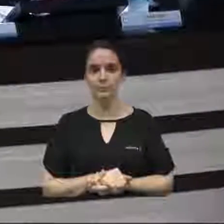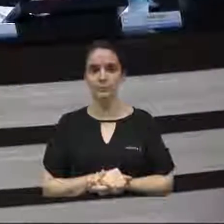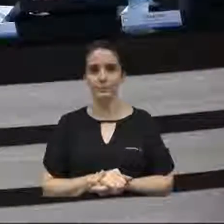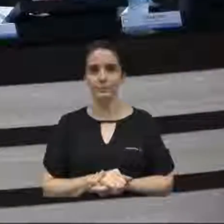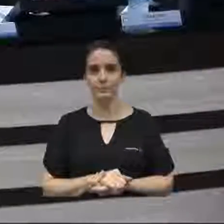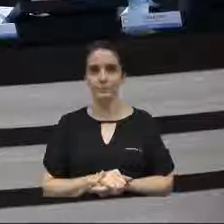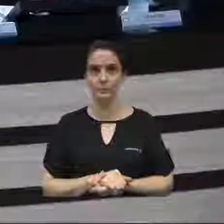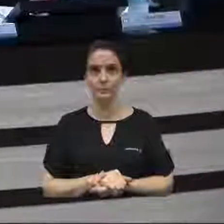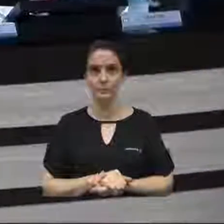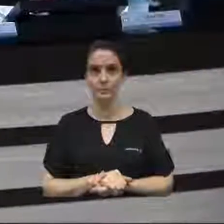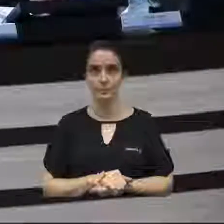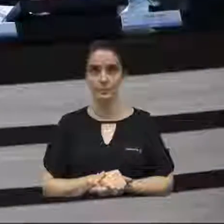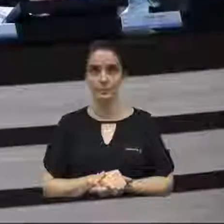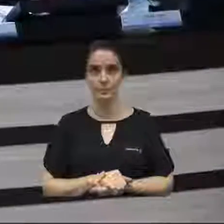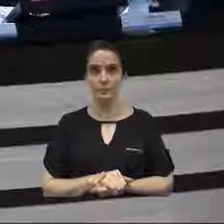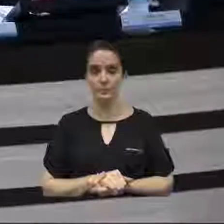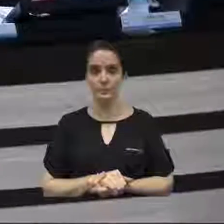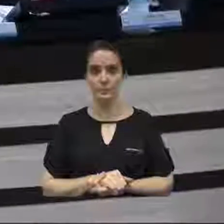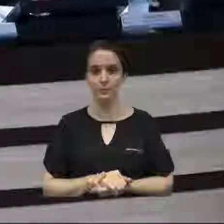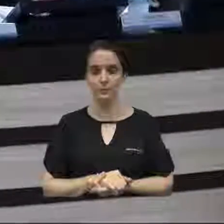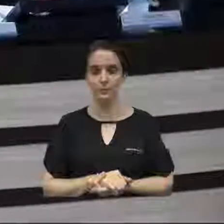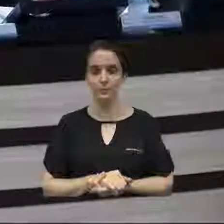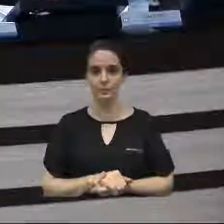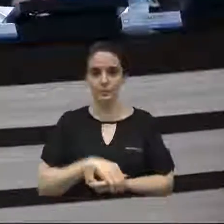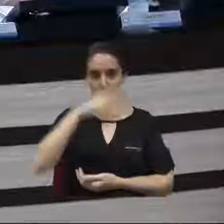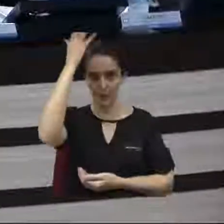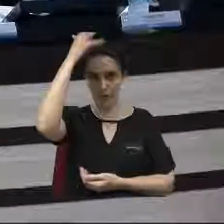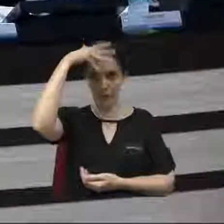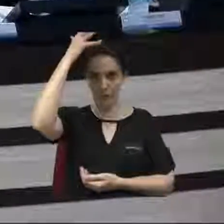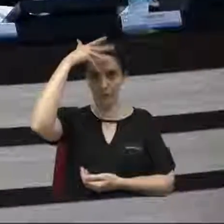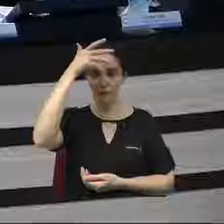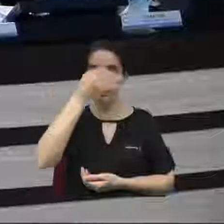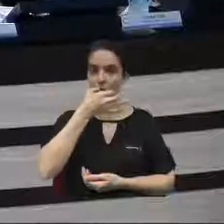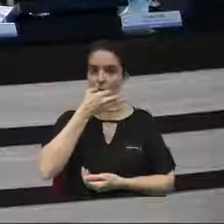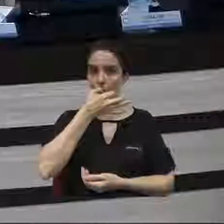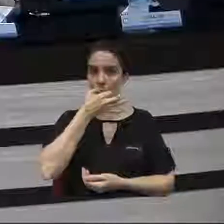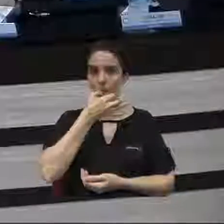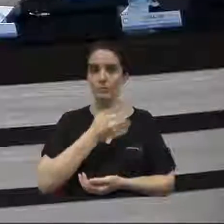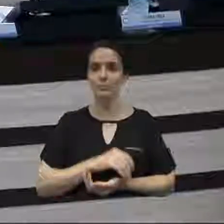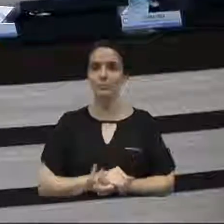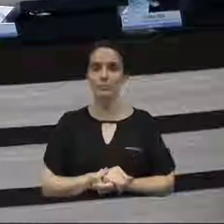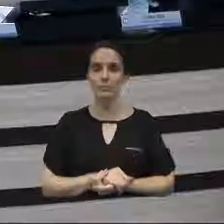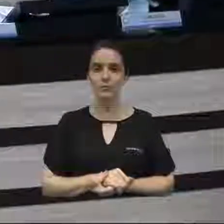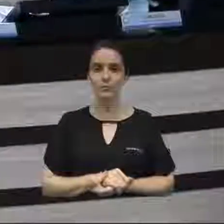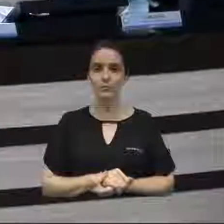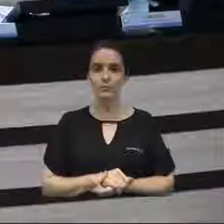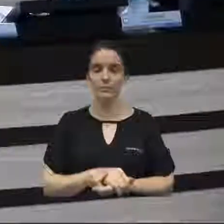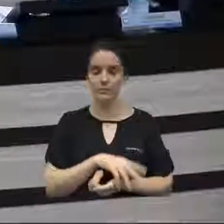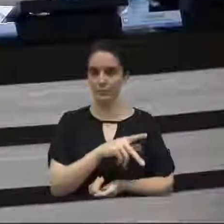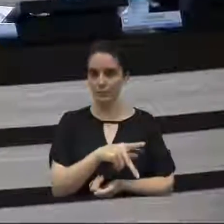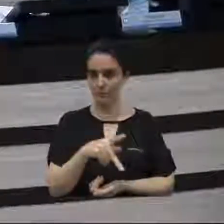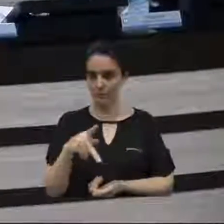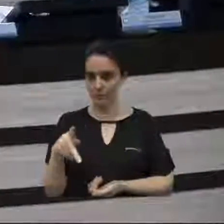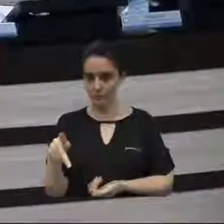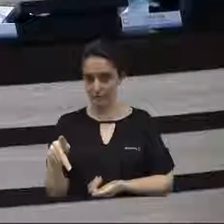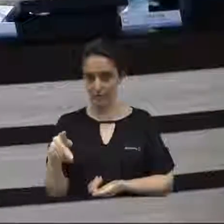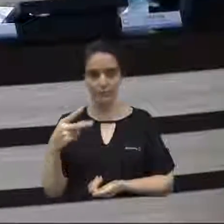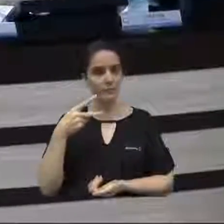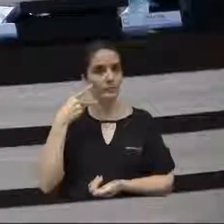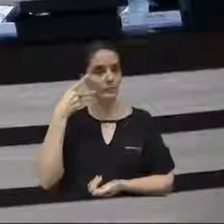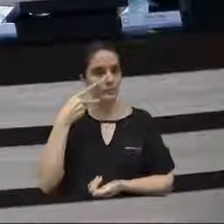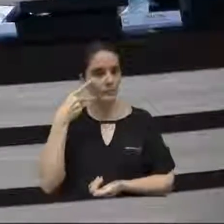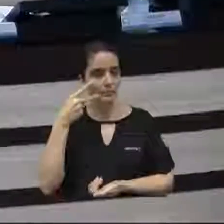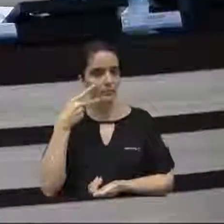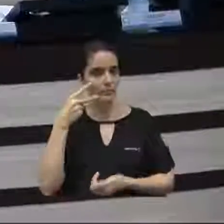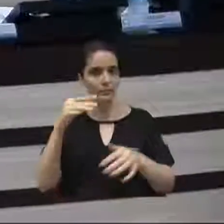Alguém mais deseja discutir o requerimento? Com a palavra a vereadora Érica Tanque. Senhora presidente, nobres